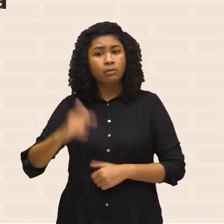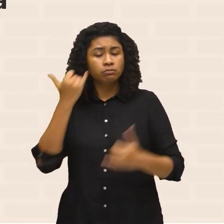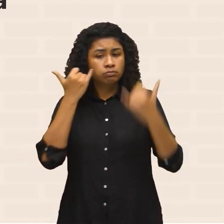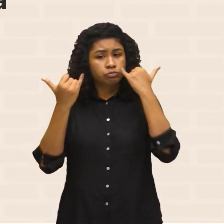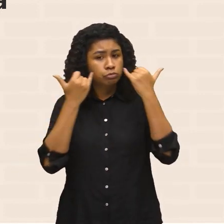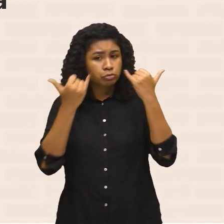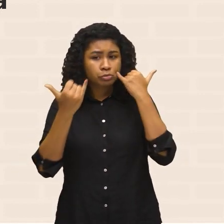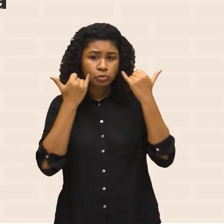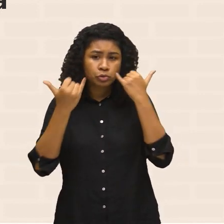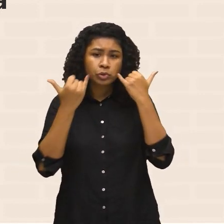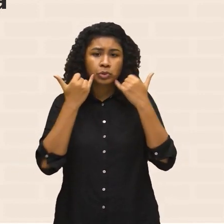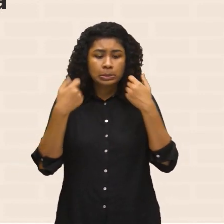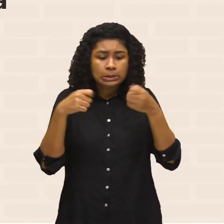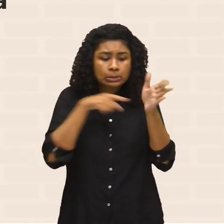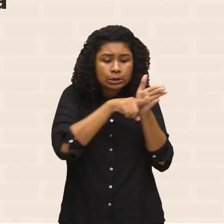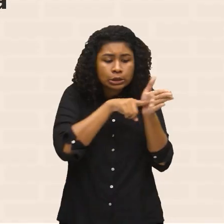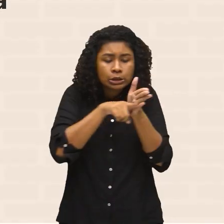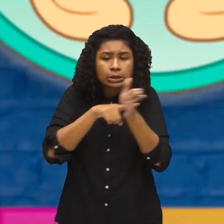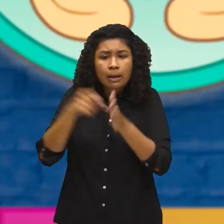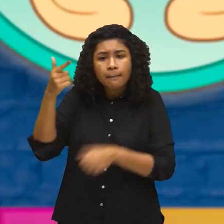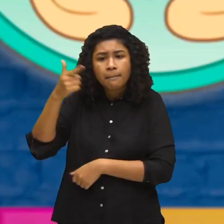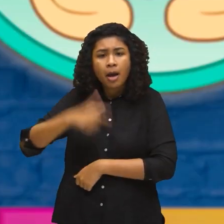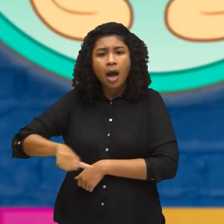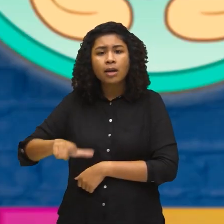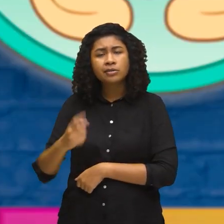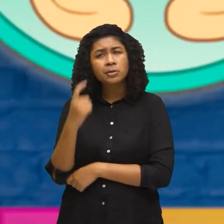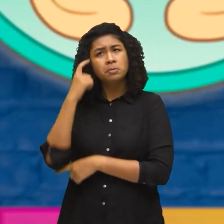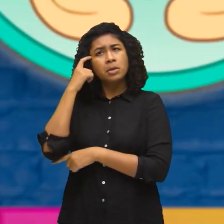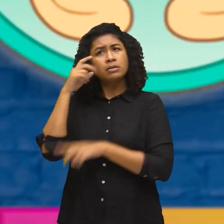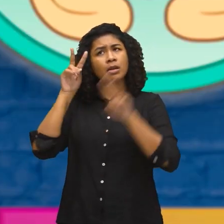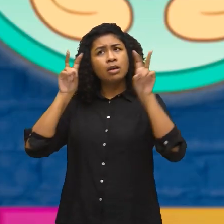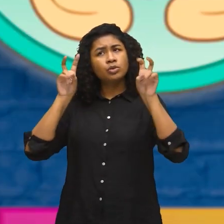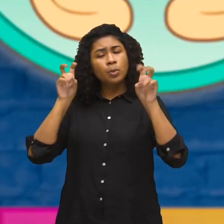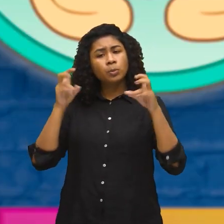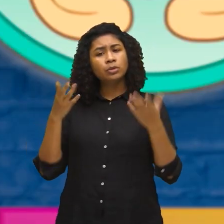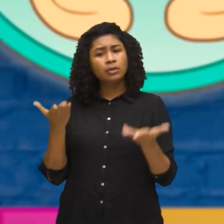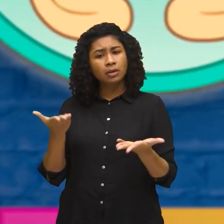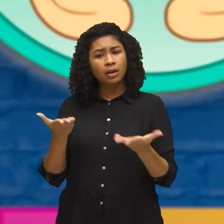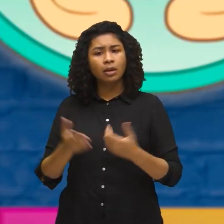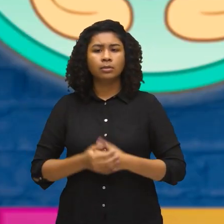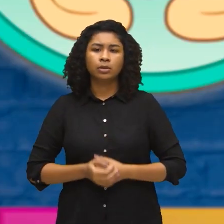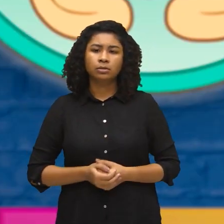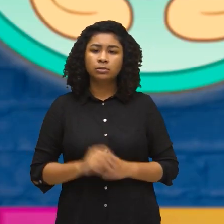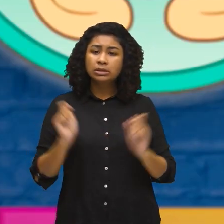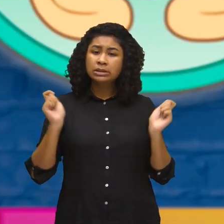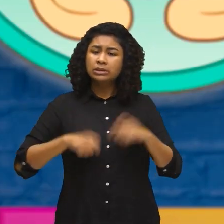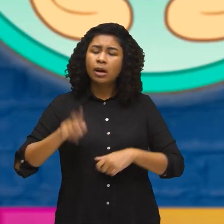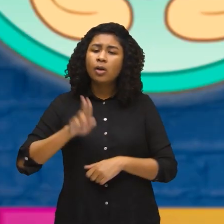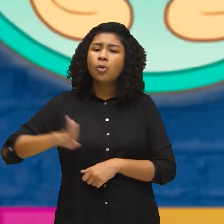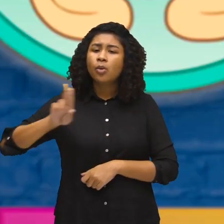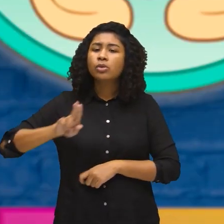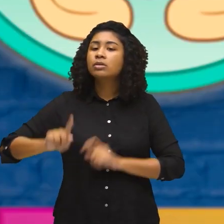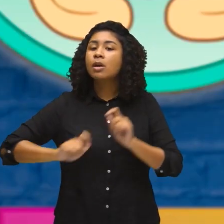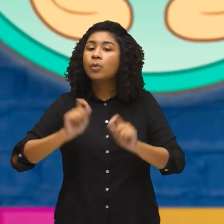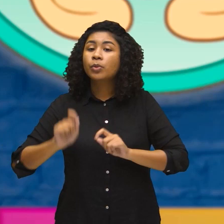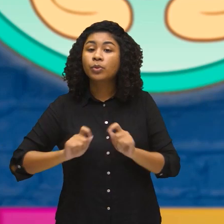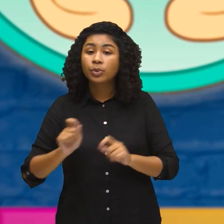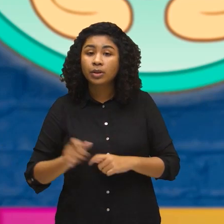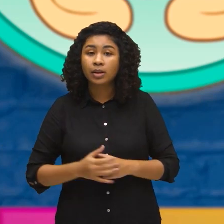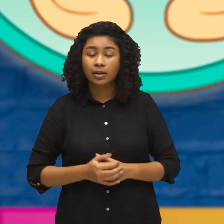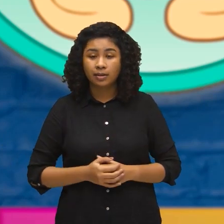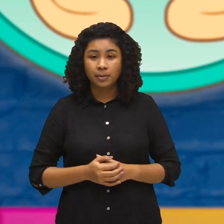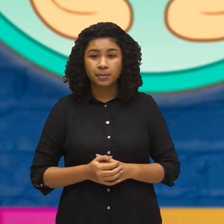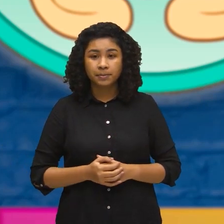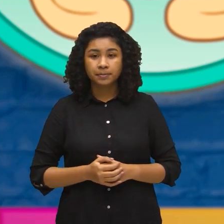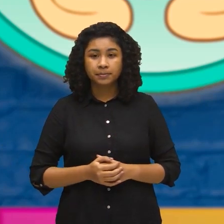tá? Mais interação e refletir sobre o tema, né? A gente poderia utilizar, né, a